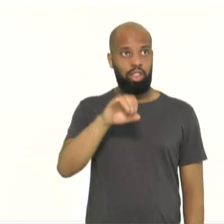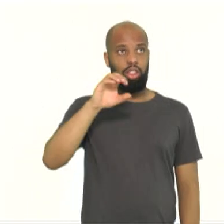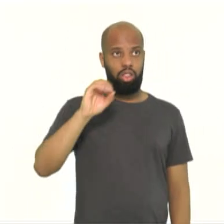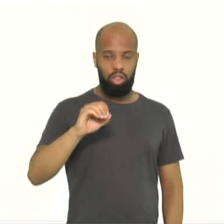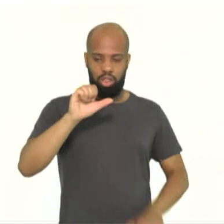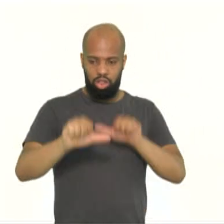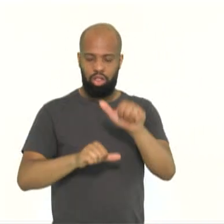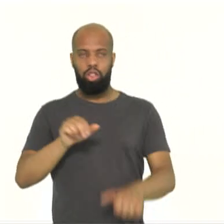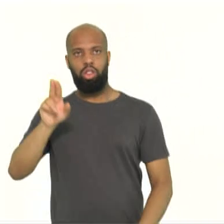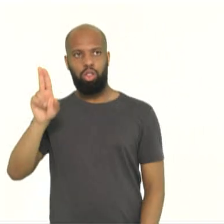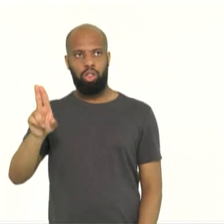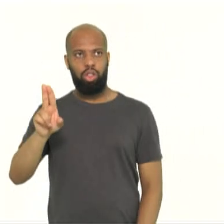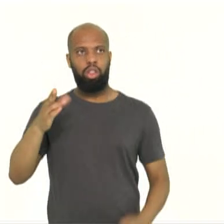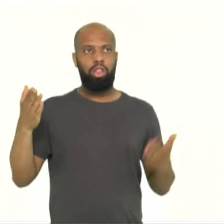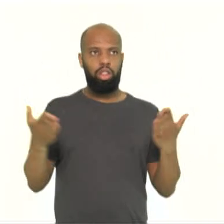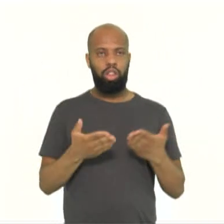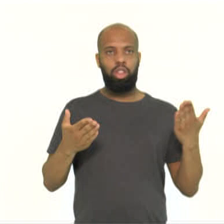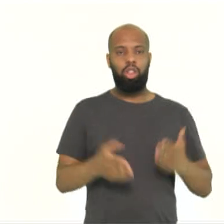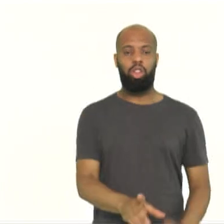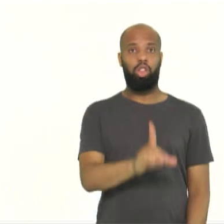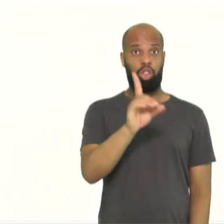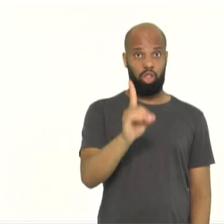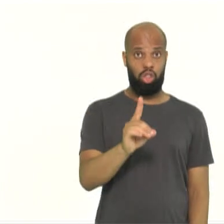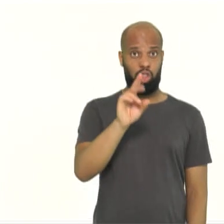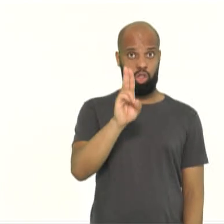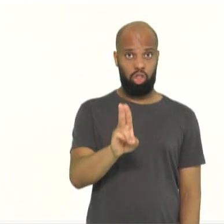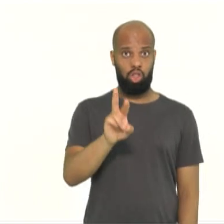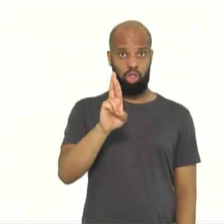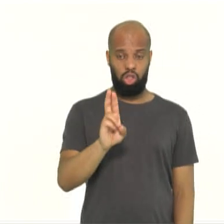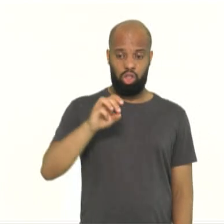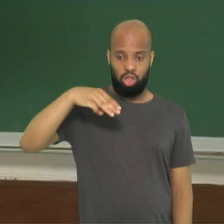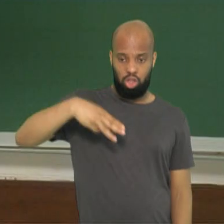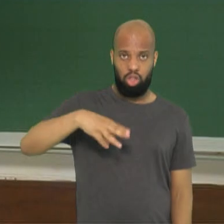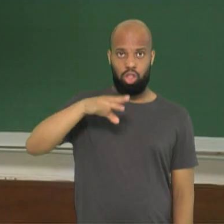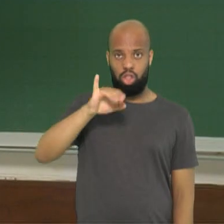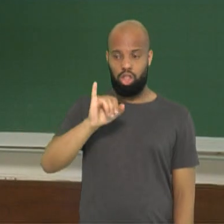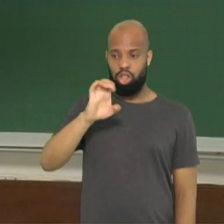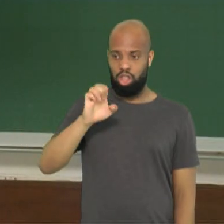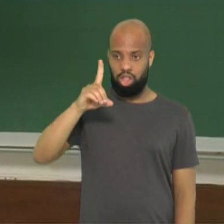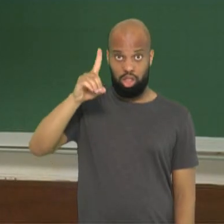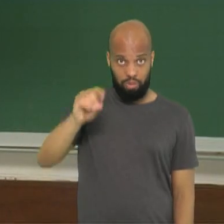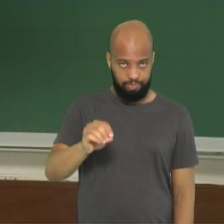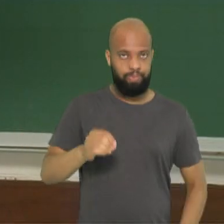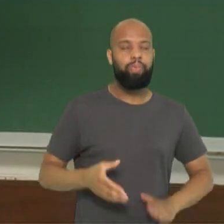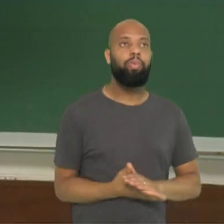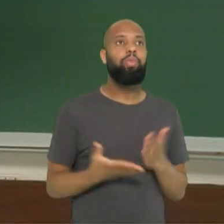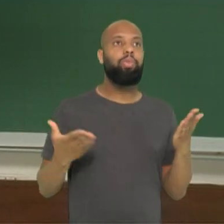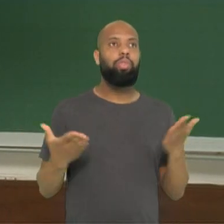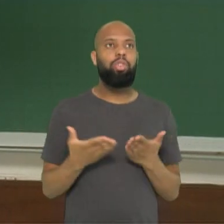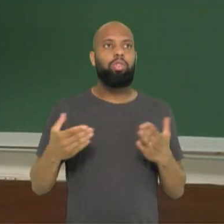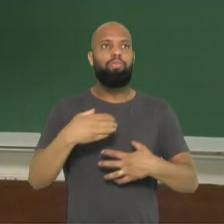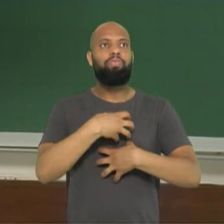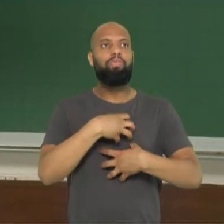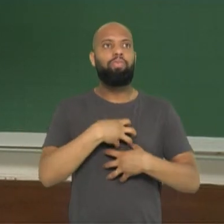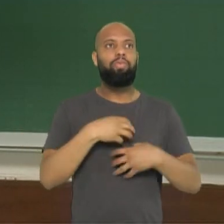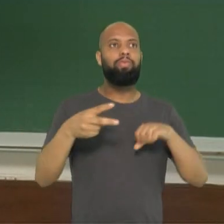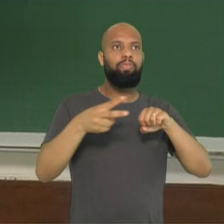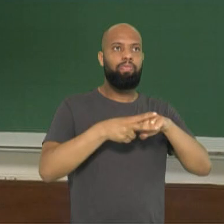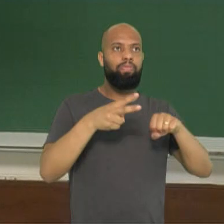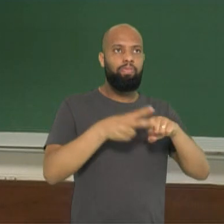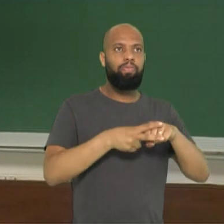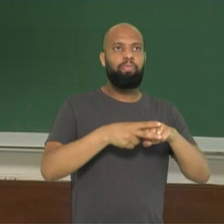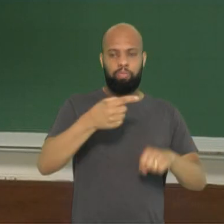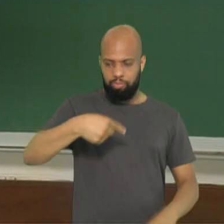em português, fica durmiendo. Bien? Vamos ver agora. El gerúndio del verbo